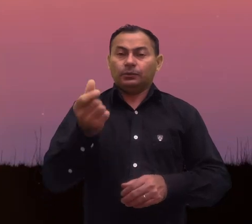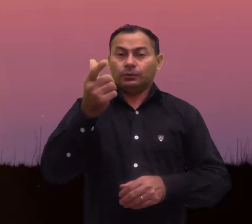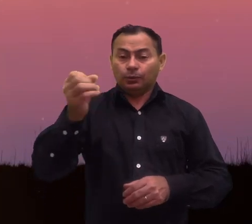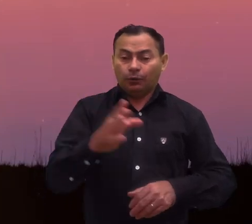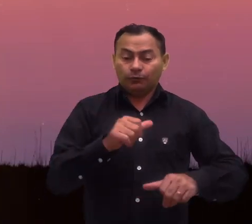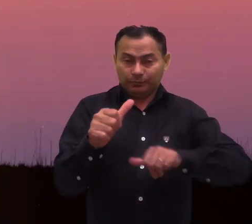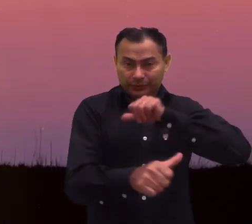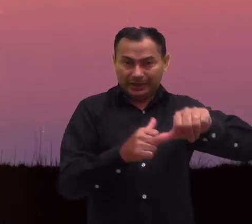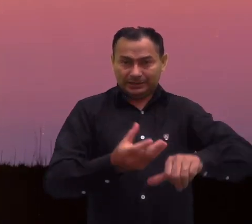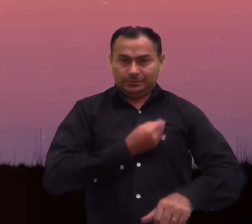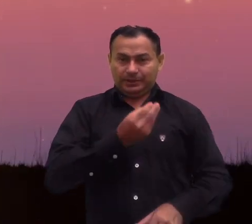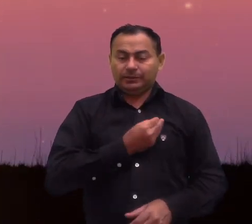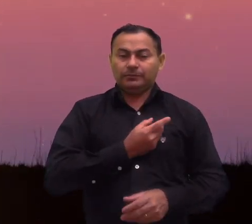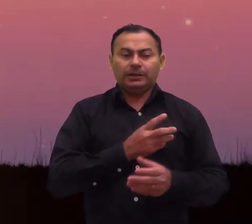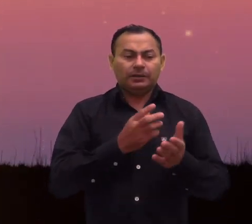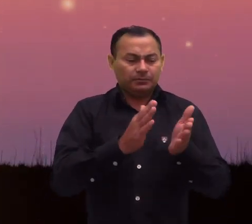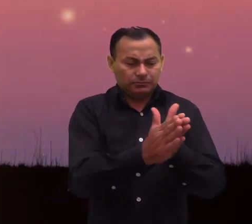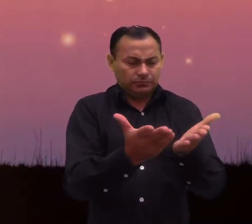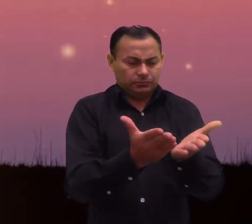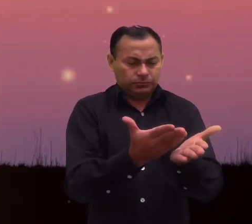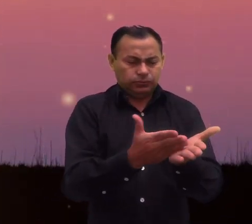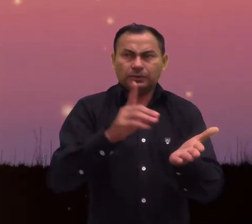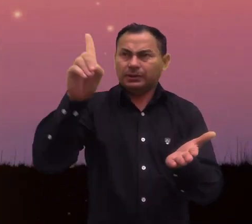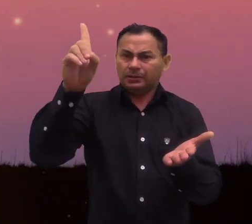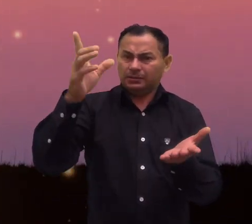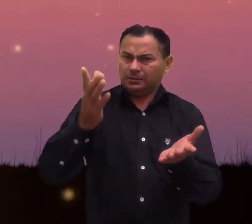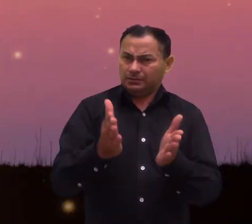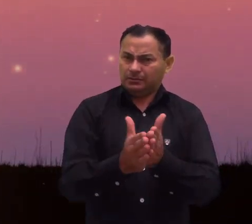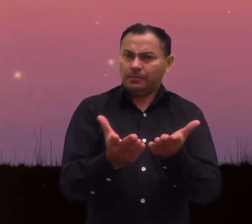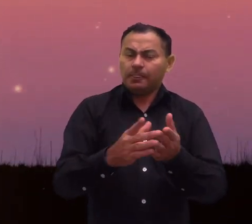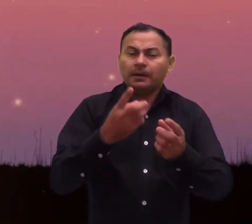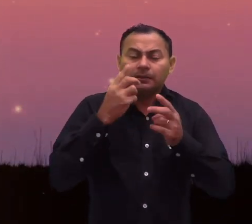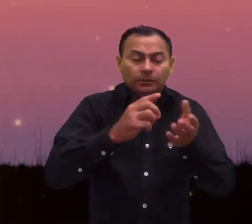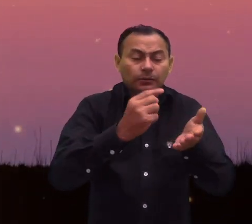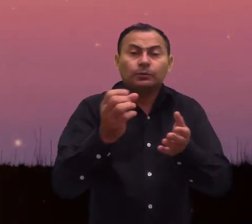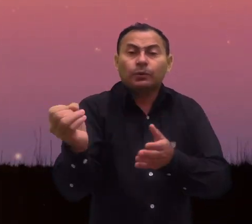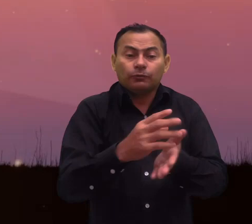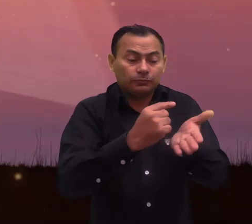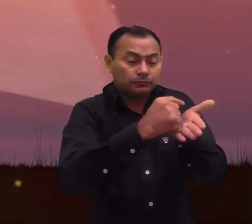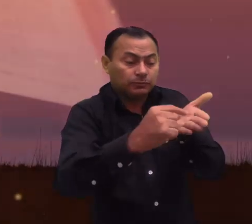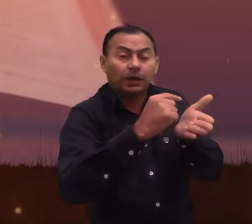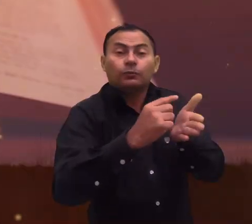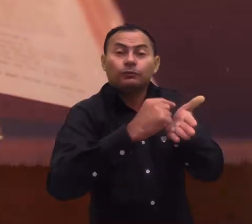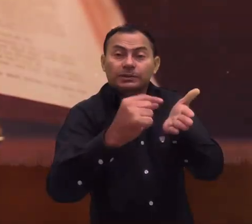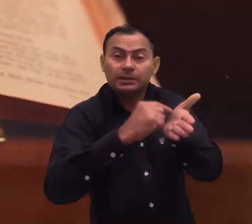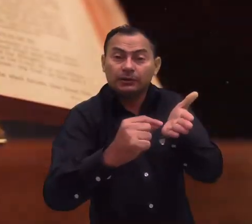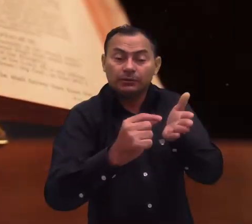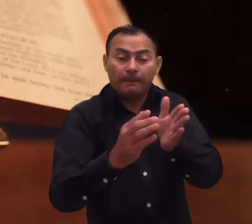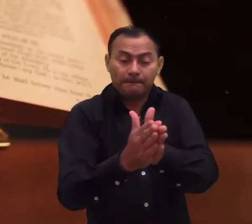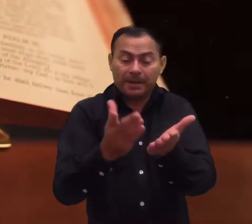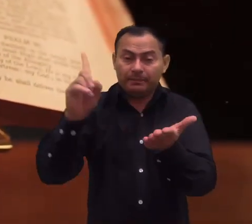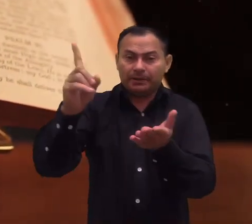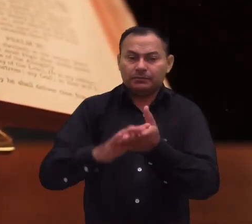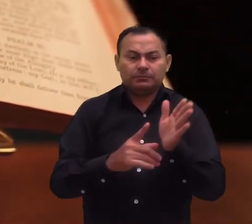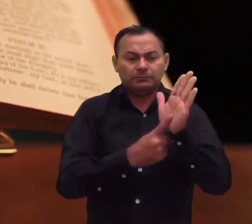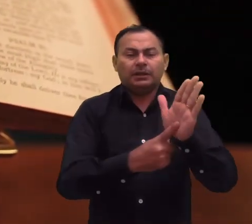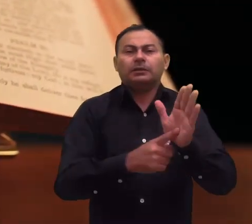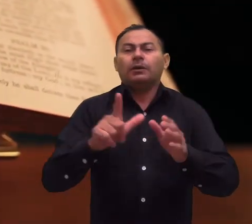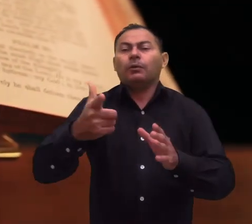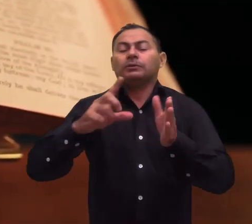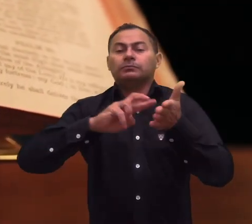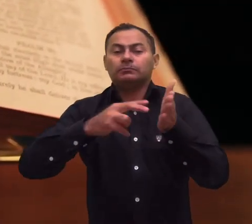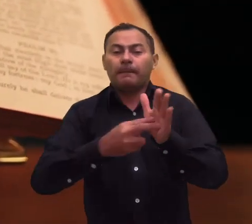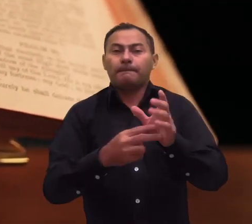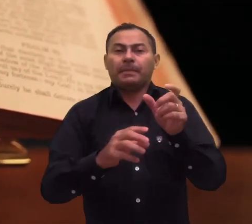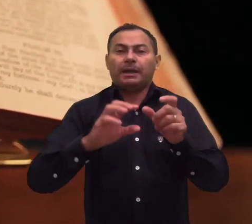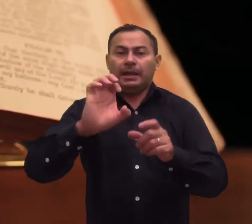pouco mencionada na Bíblia e, por isso, não existem tantos versículos bíblicos que podem ser usados como prova dela. Não conheço outra